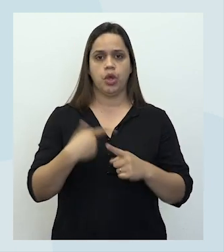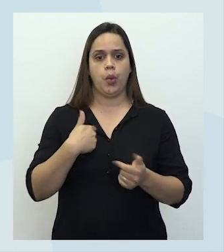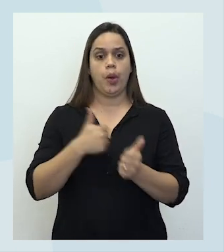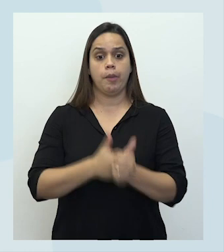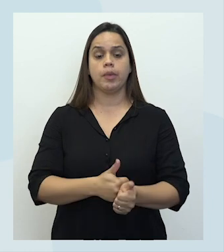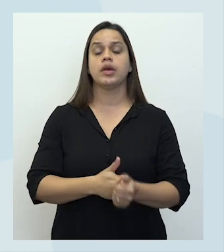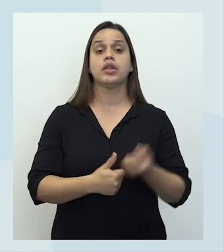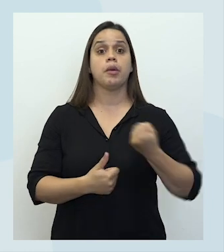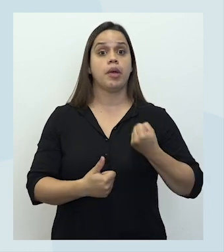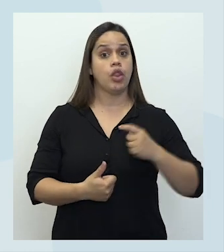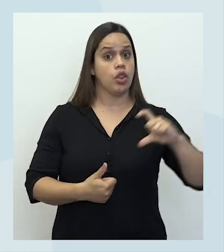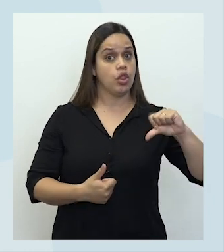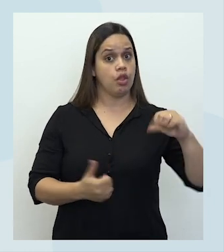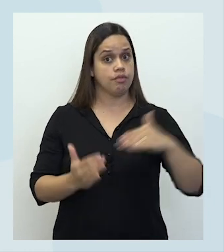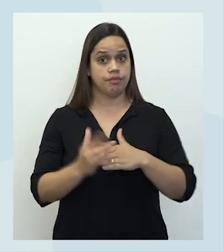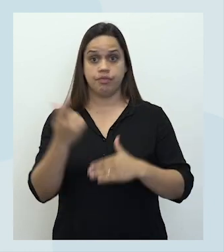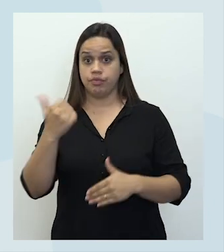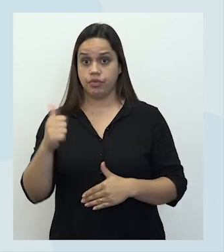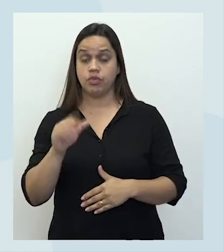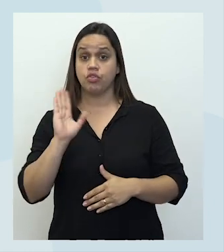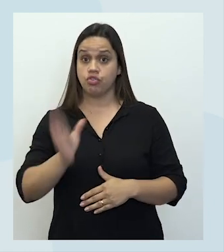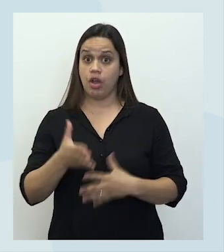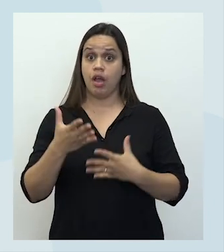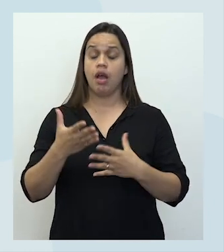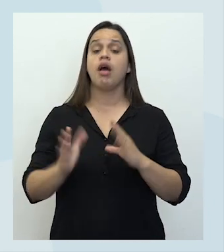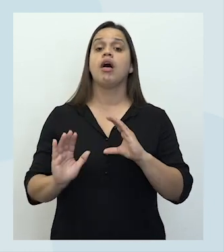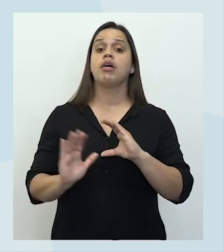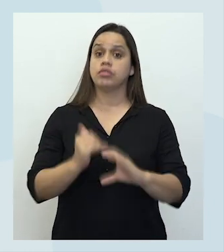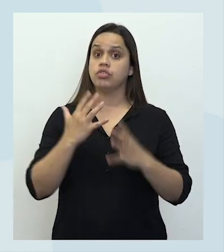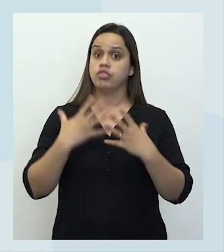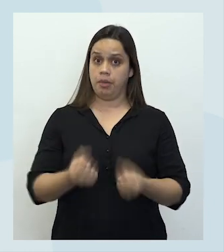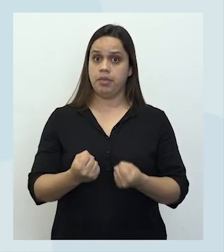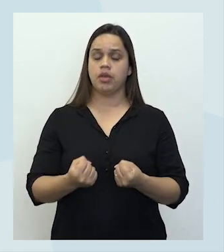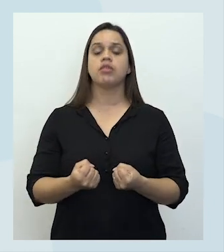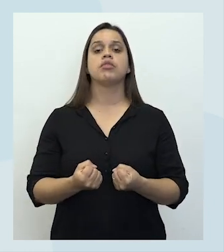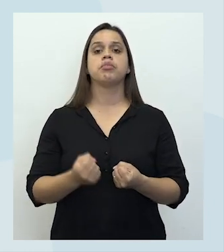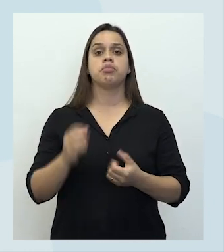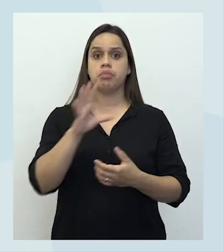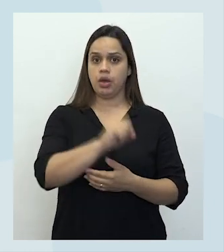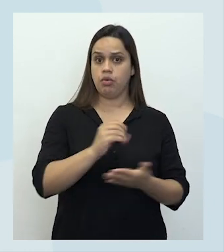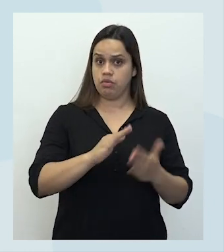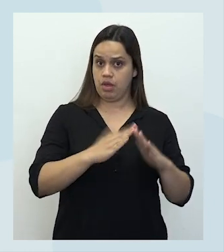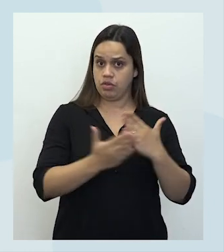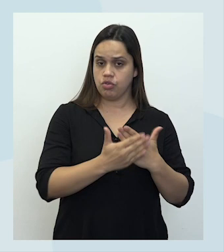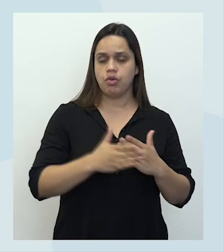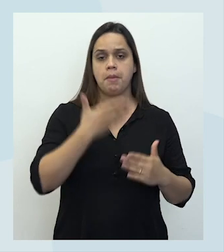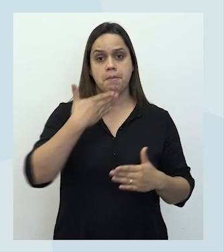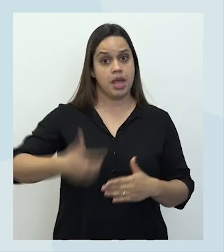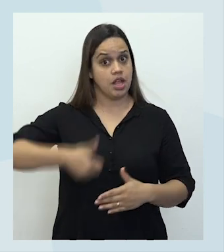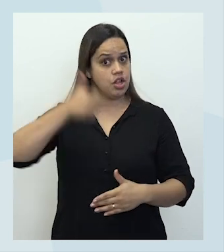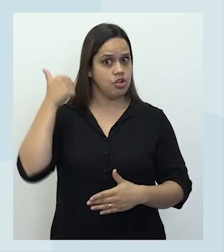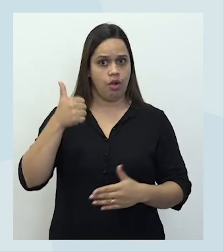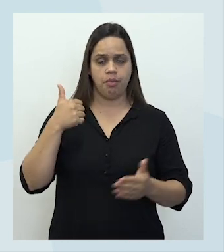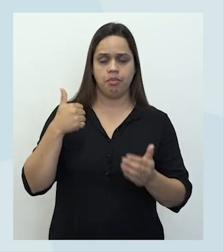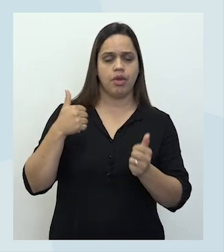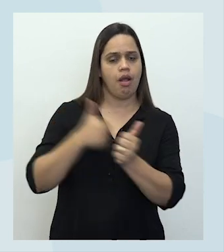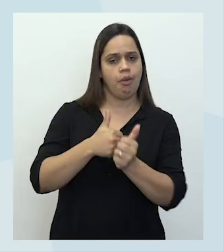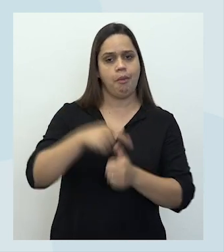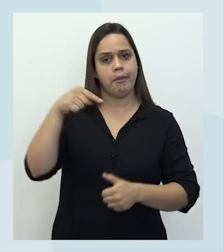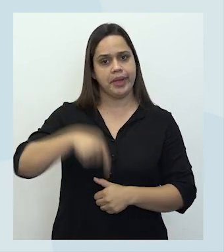9 à página 11, e se você já recebeu o caderno do aluno, melhor ainda, você acompanha aqui com a gente também.